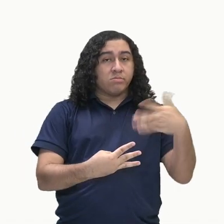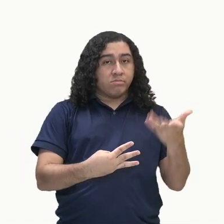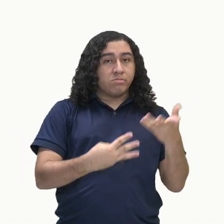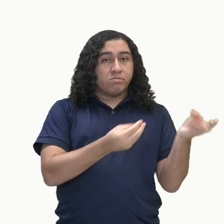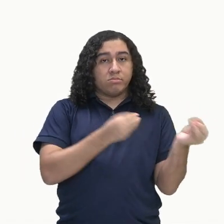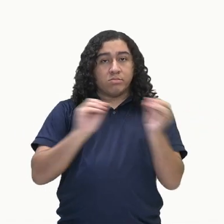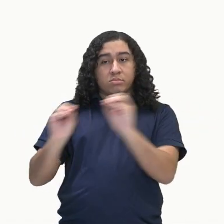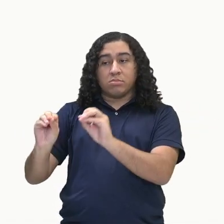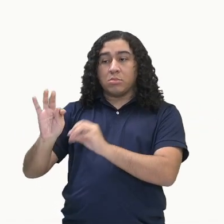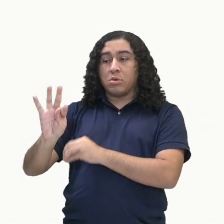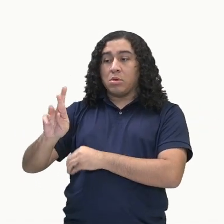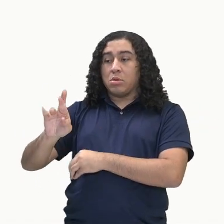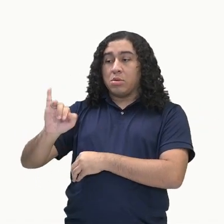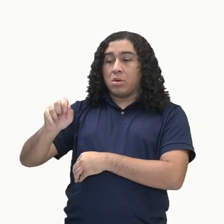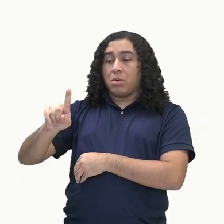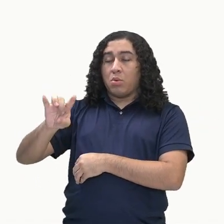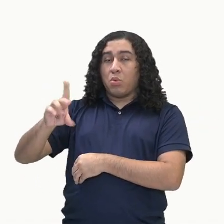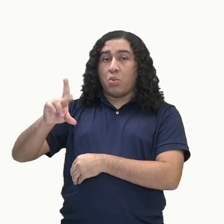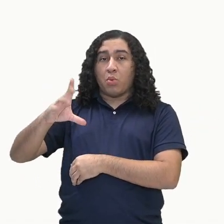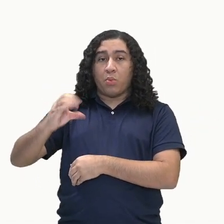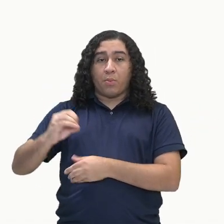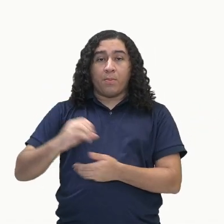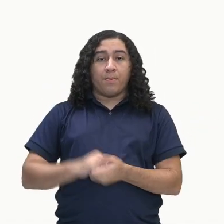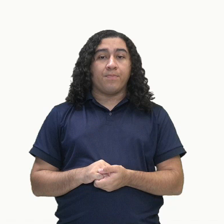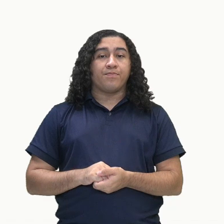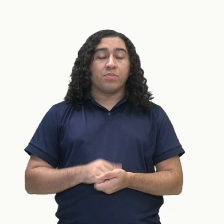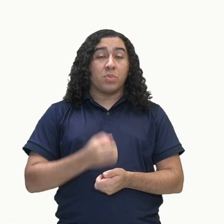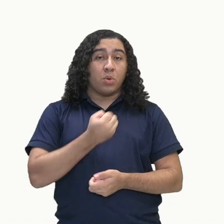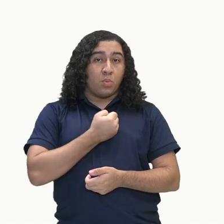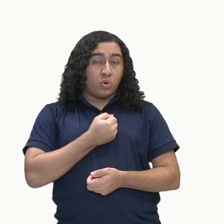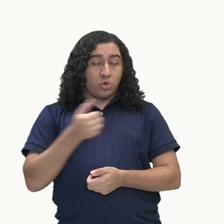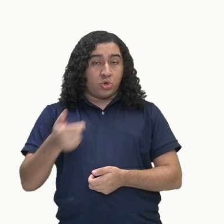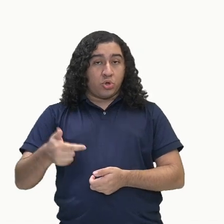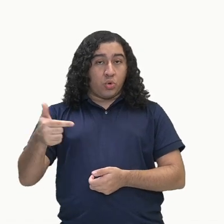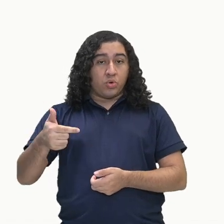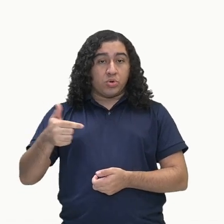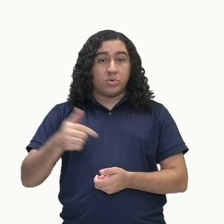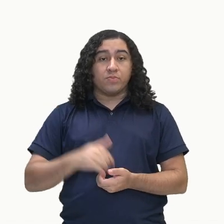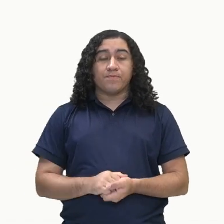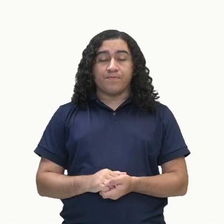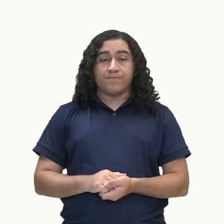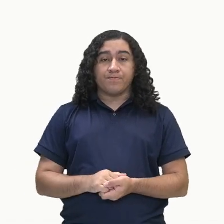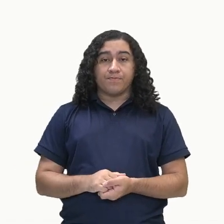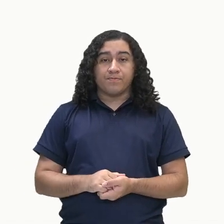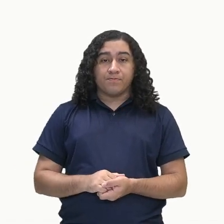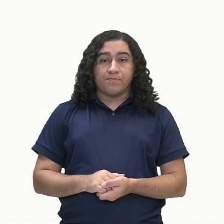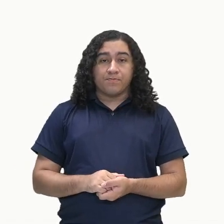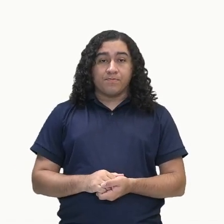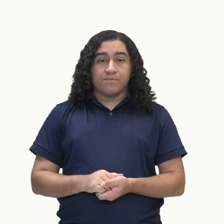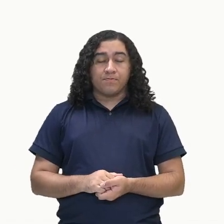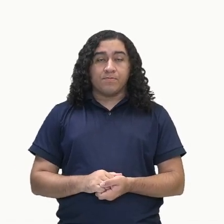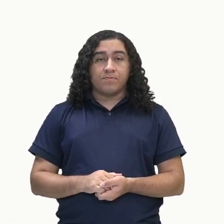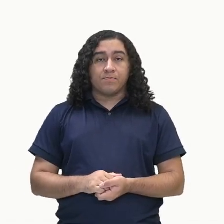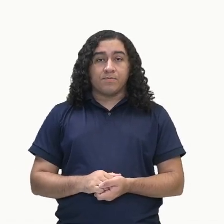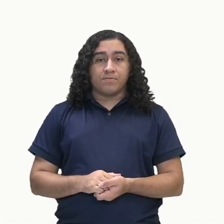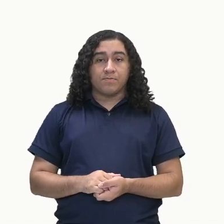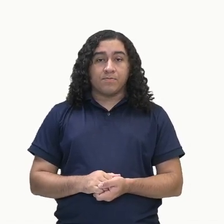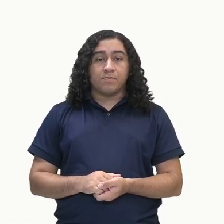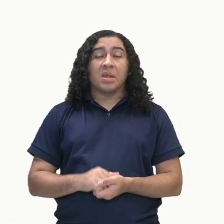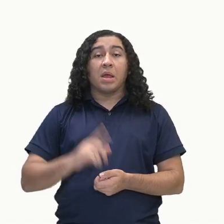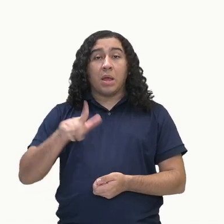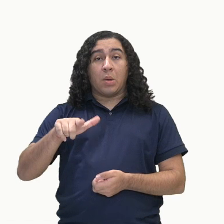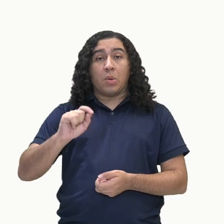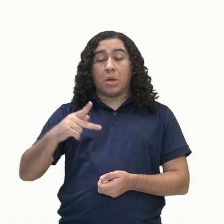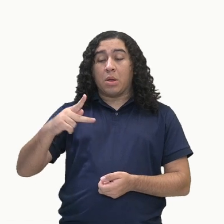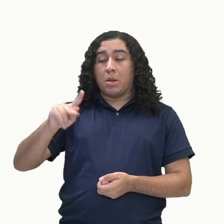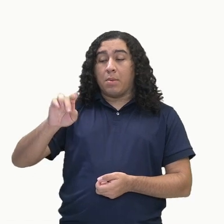triângulo. Nossa figura de número 2 é um pentágono. É um